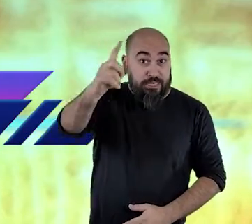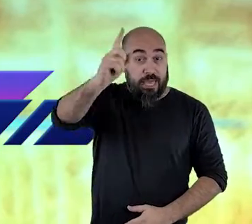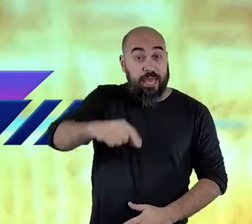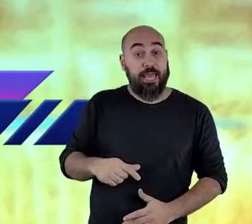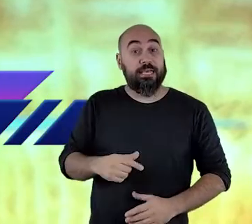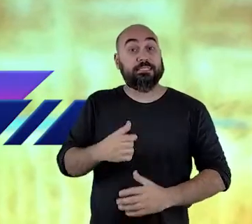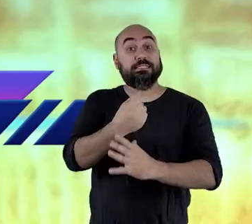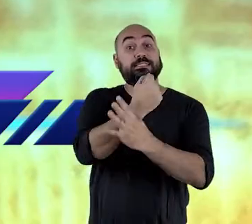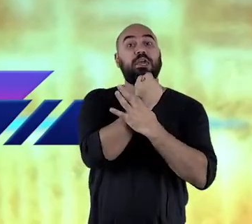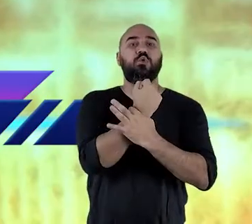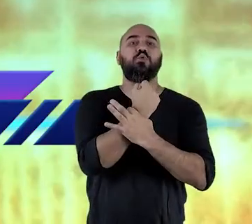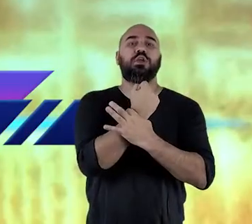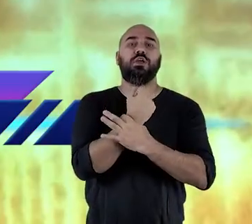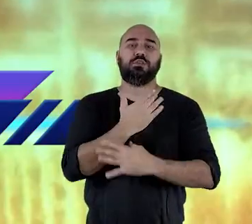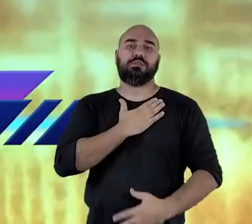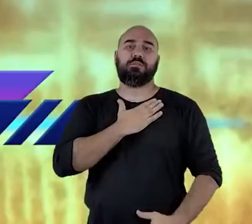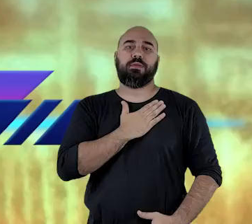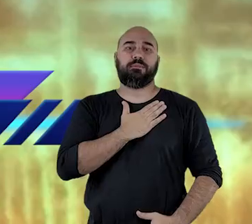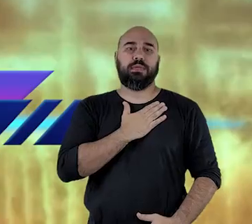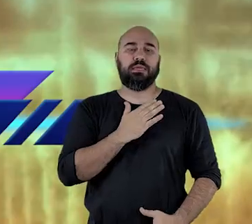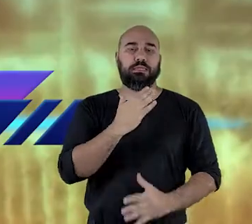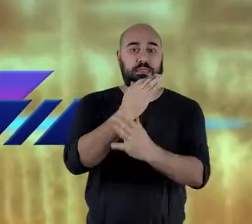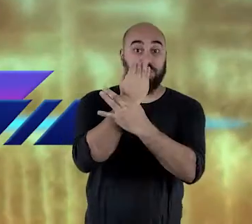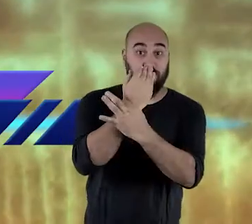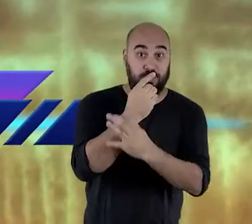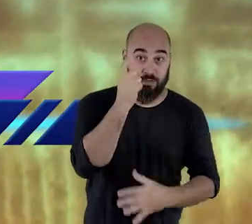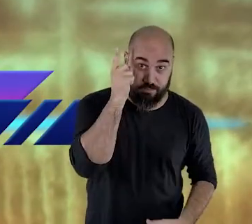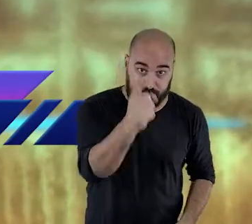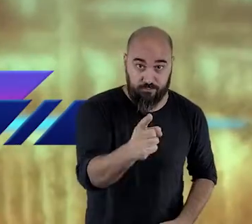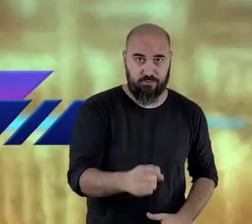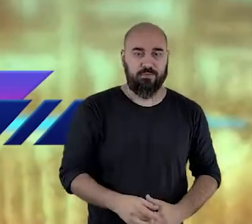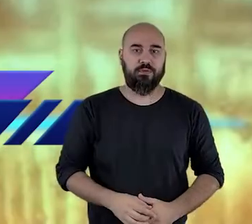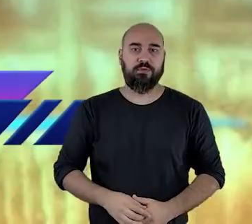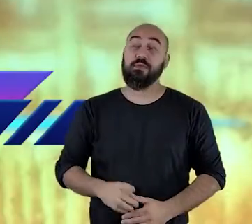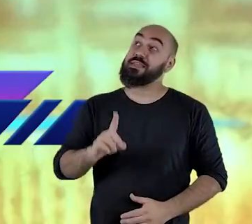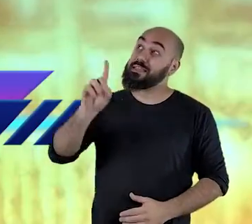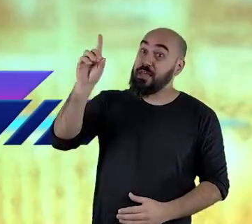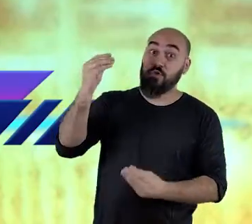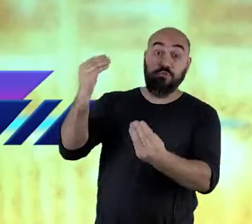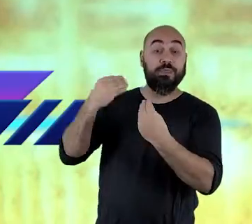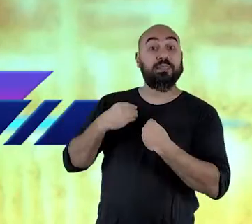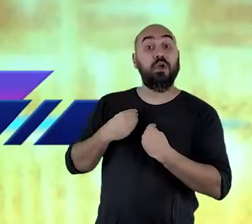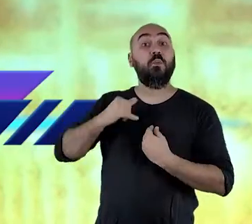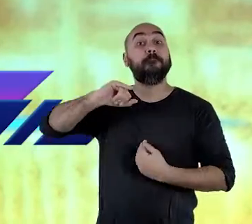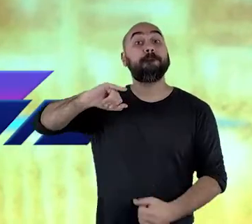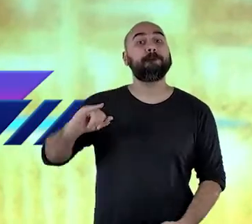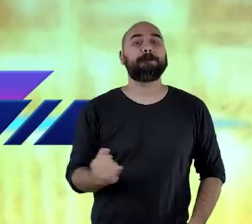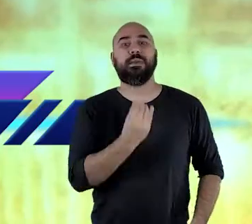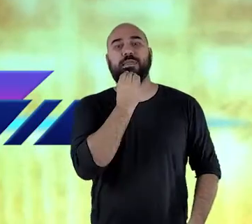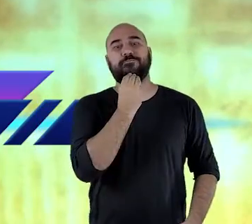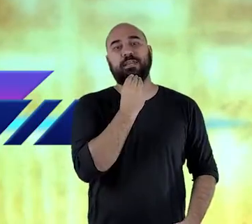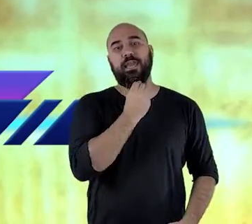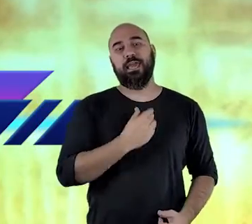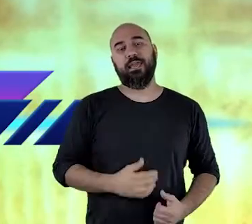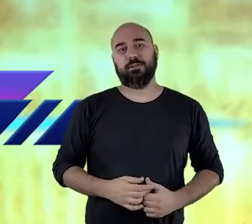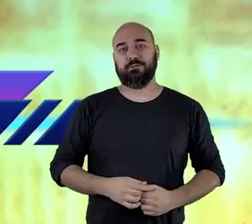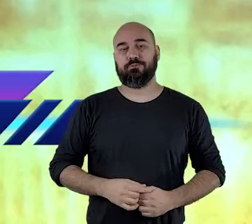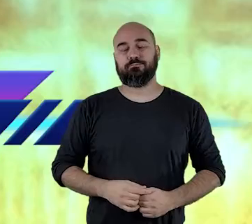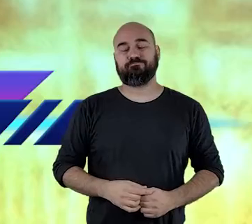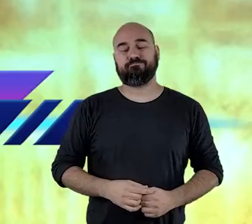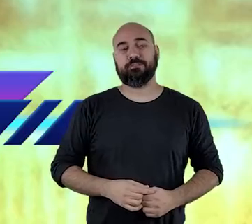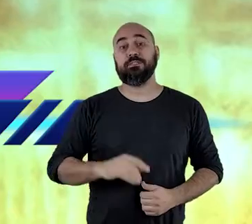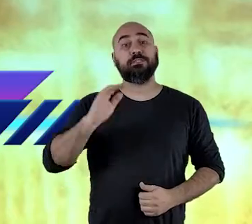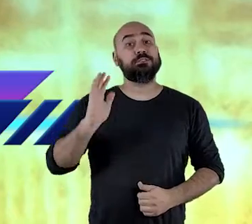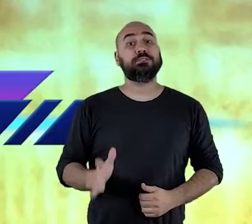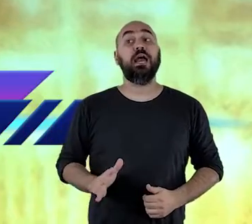nós. E veja que Deus nos deu um privilégio e uma vantagem. Nós já sabemos o que